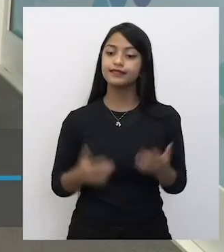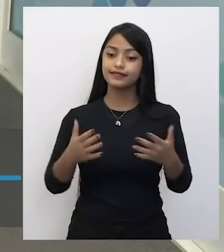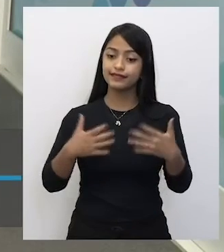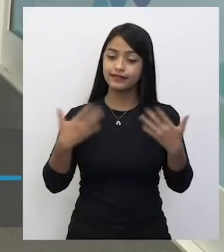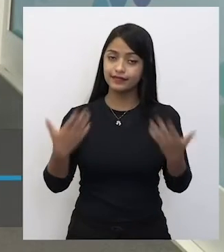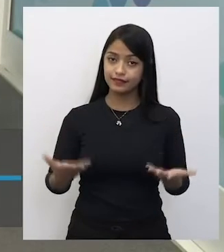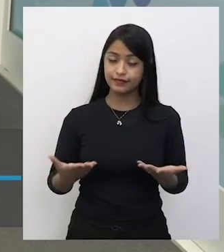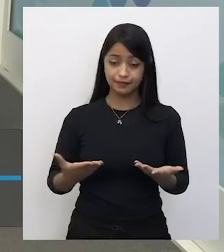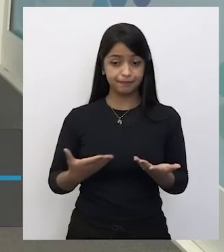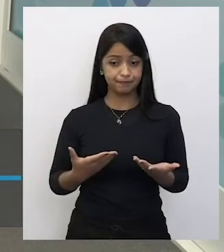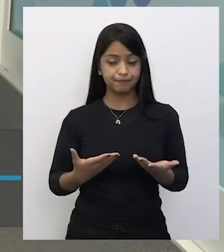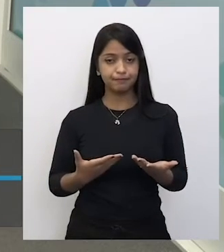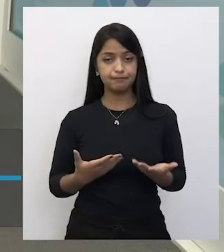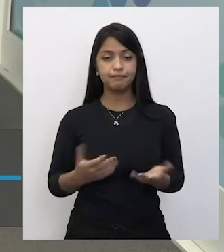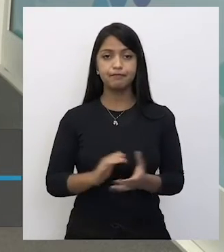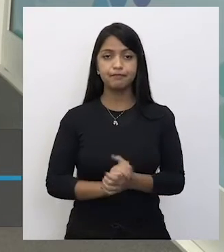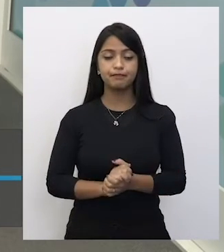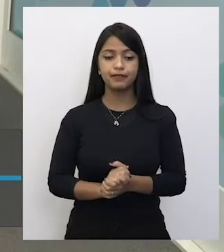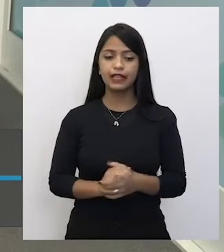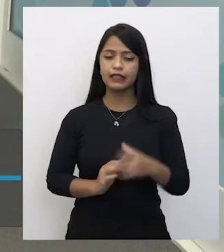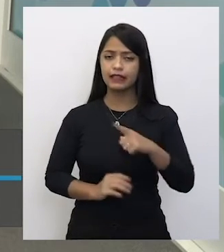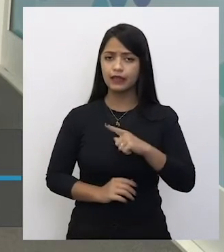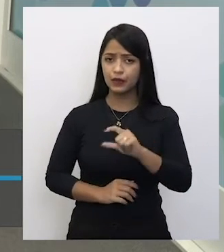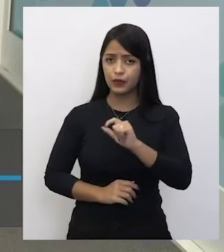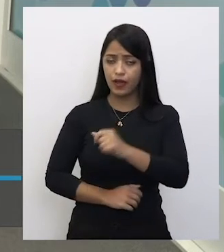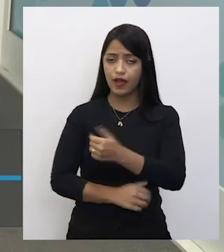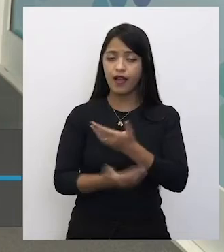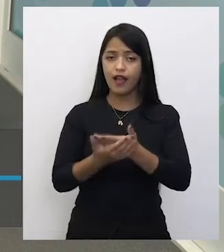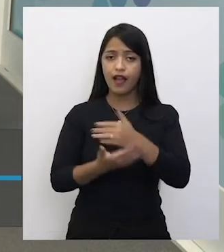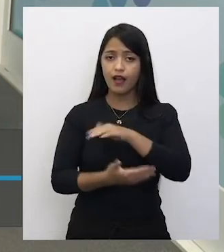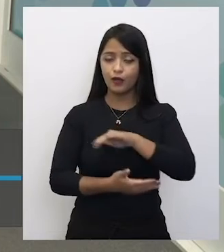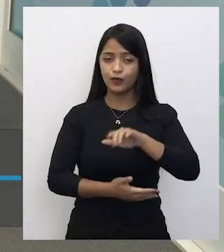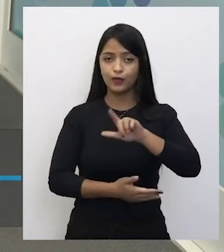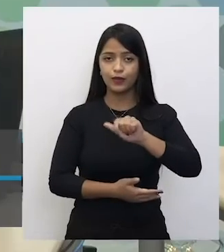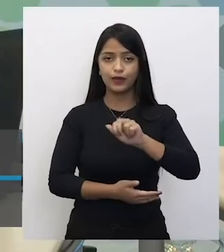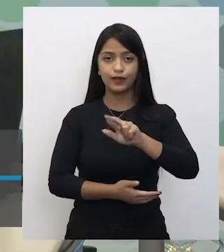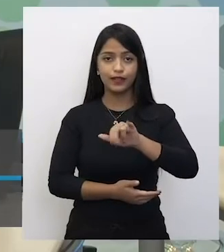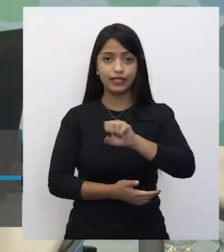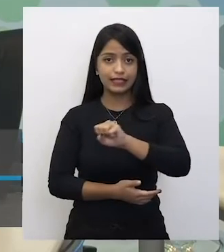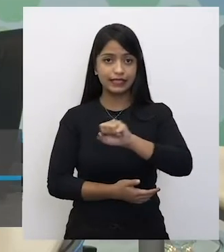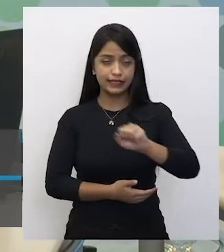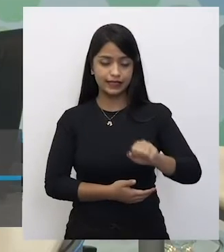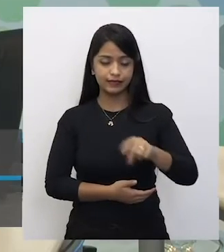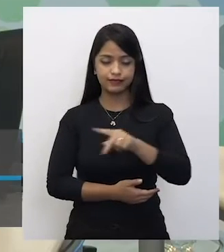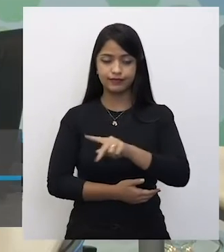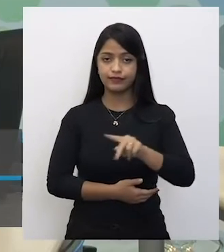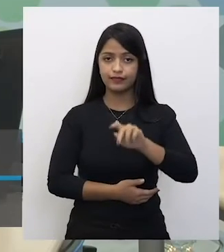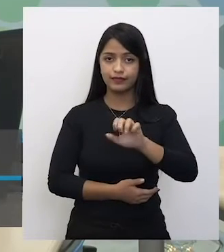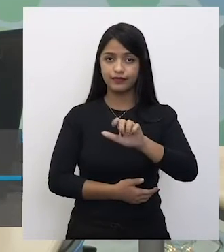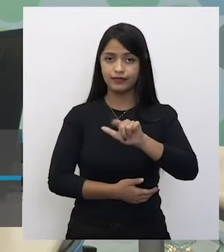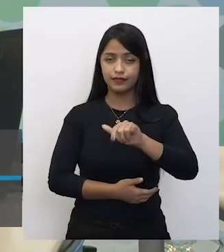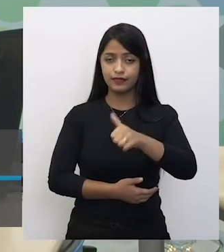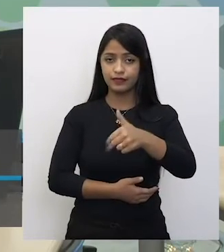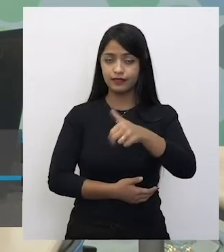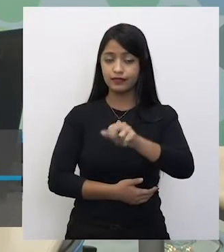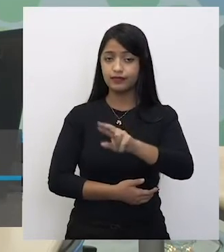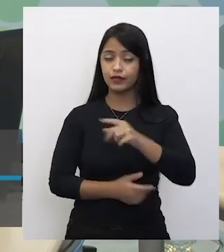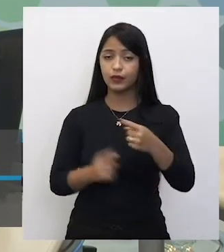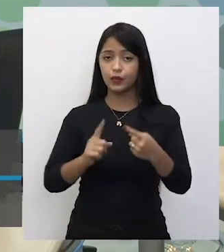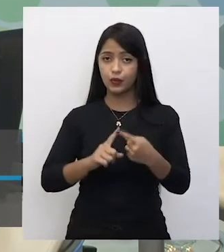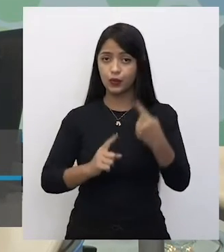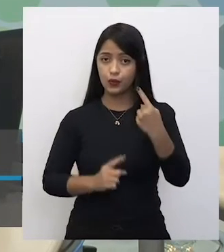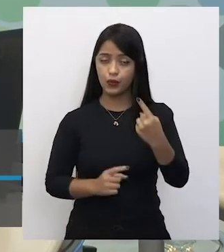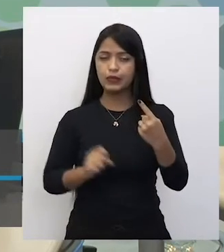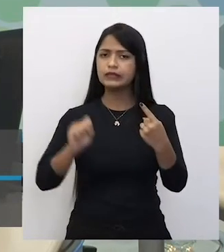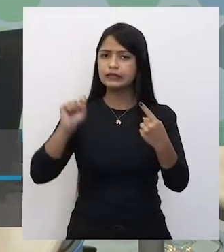Então, Dani, então, vamos respostas. Lá. Temos. A aluna Larissa pro Eliana. Ela colocou um sim para um. E na dois, ela colocou